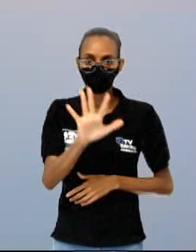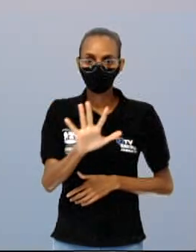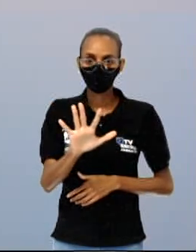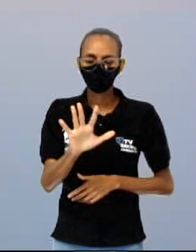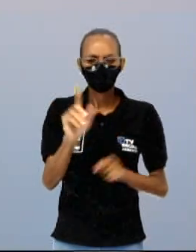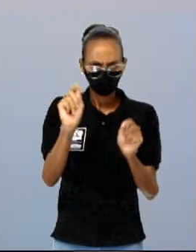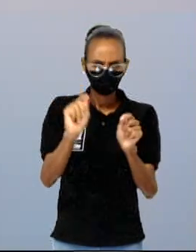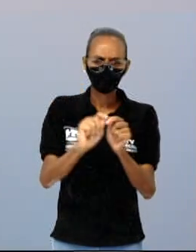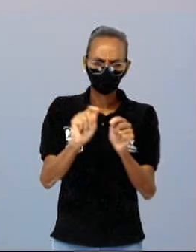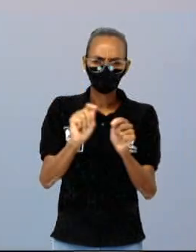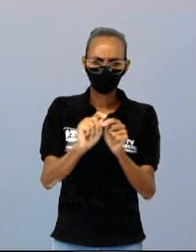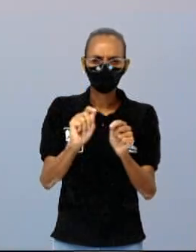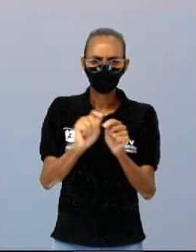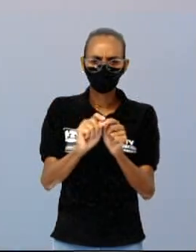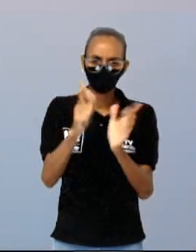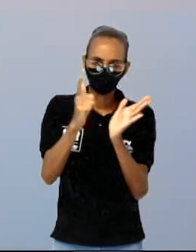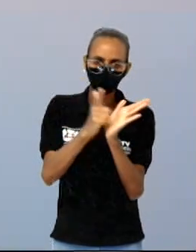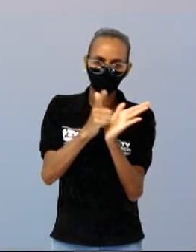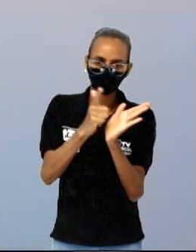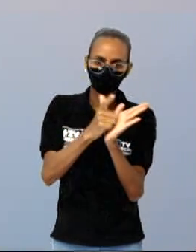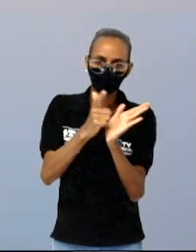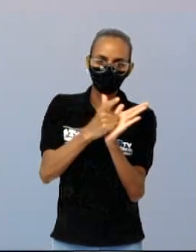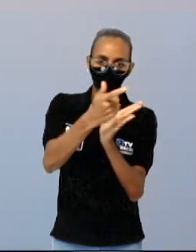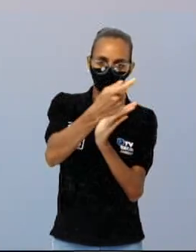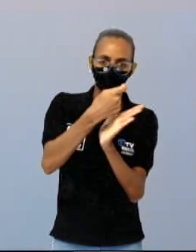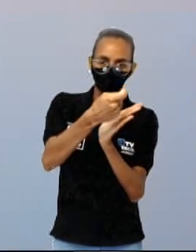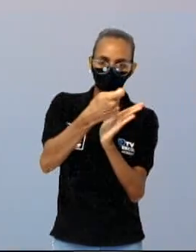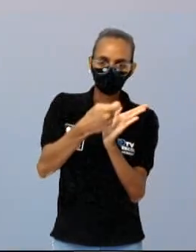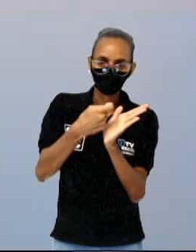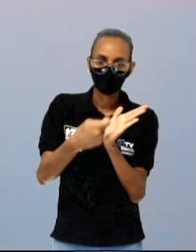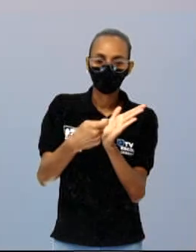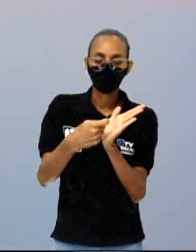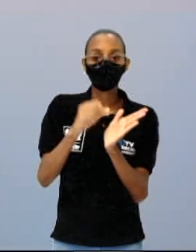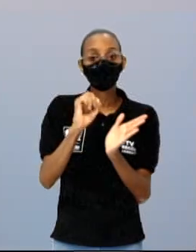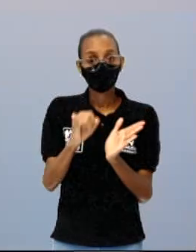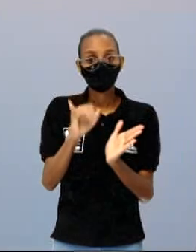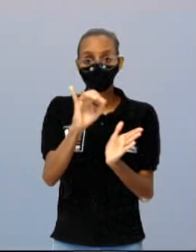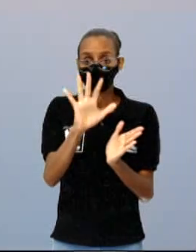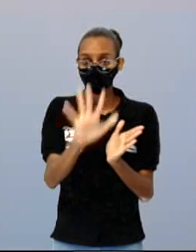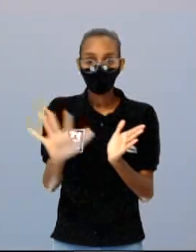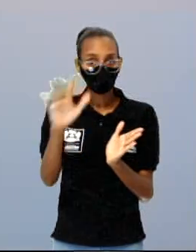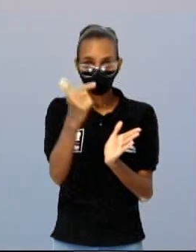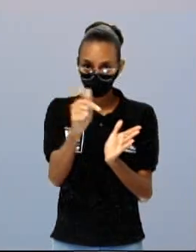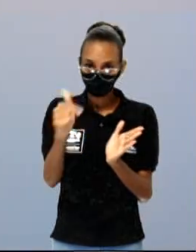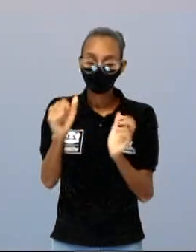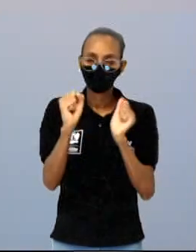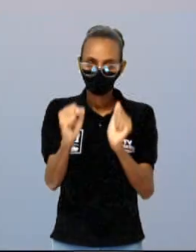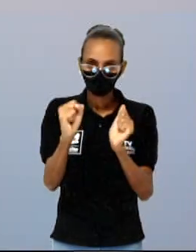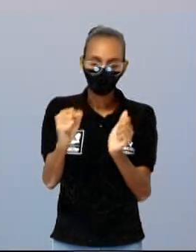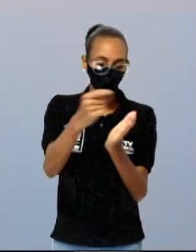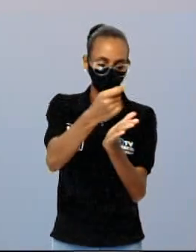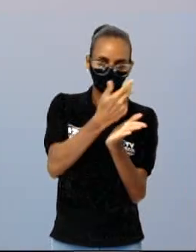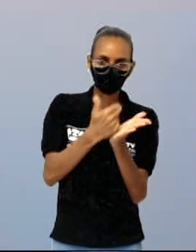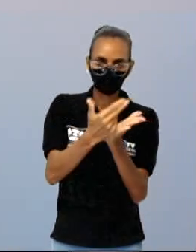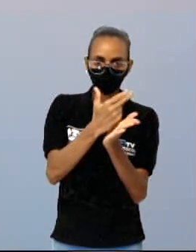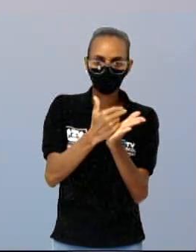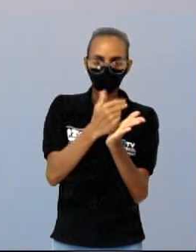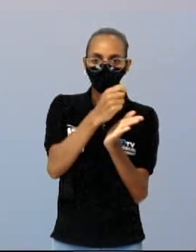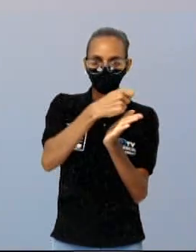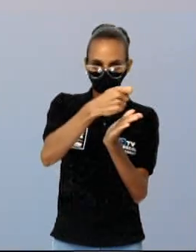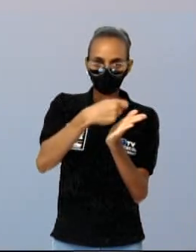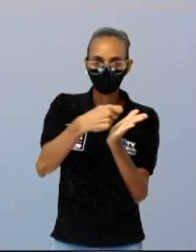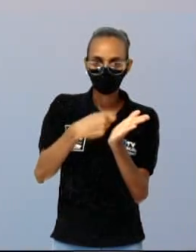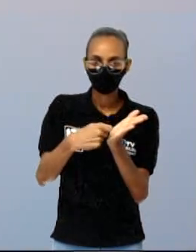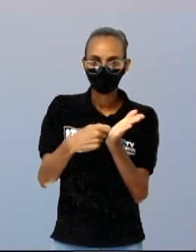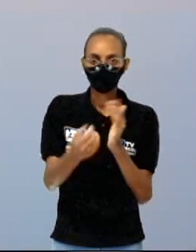faça lá no papel, porque vai te ajudar a visualizar melhor e explorar mais aquelas informações. Então,